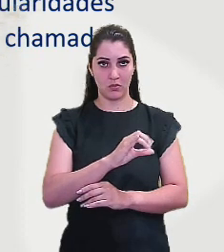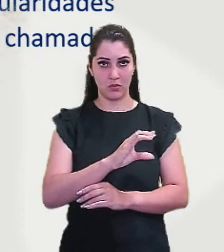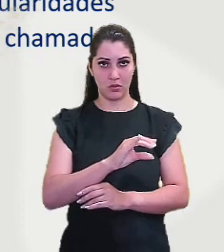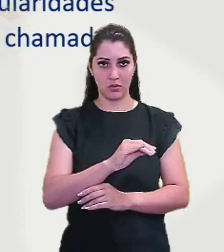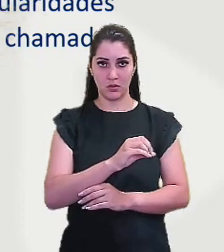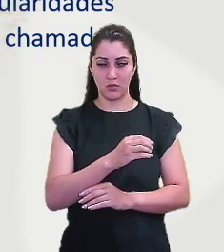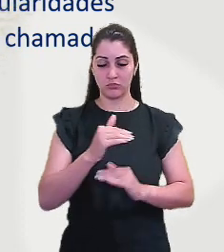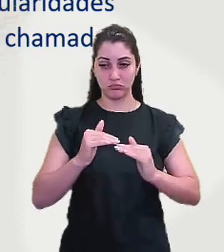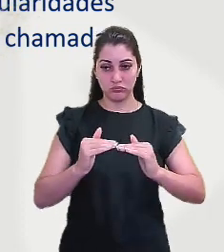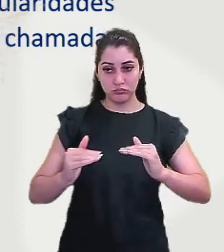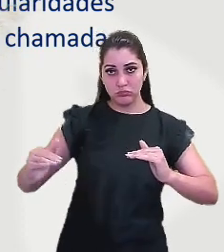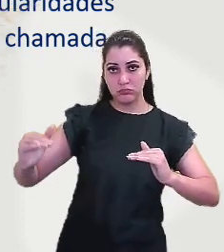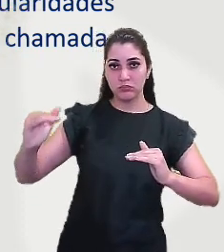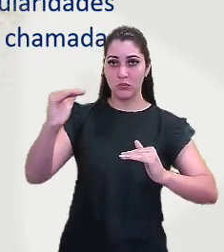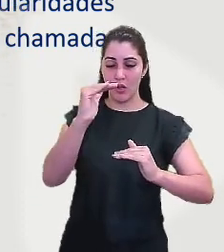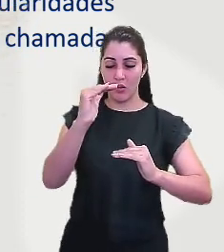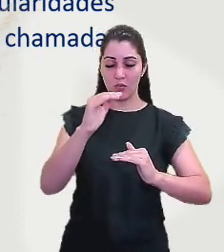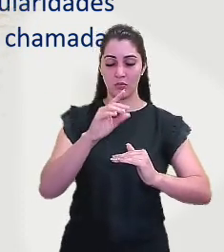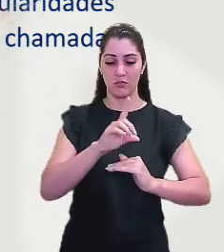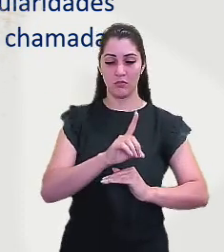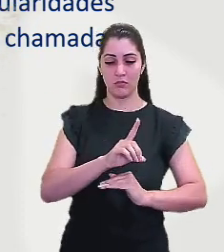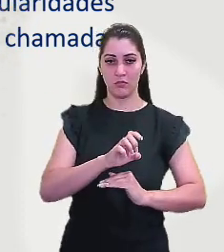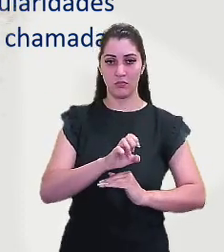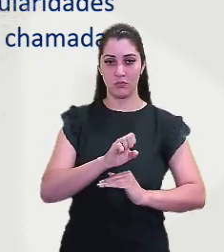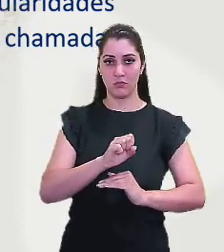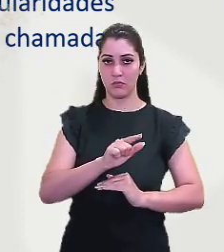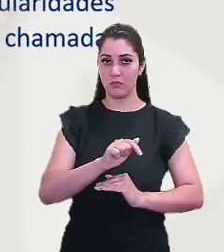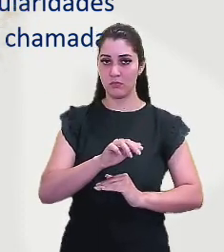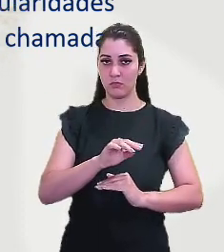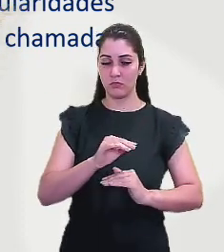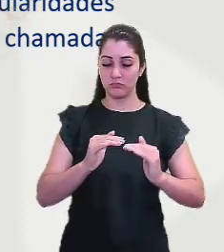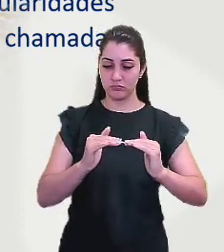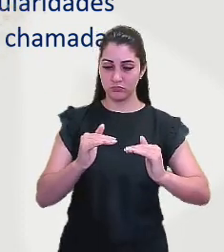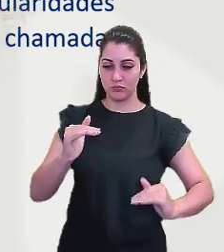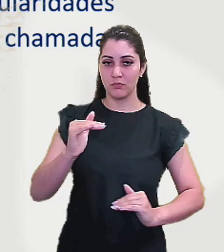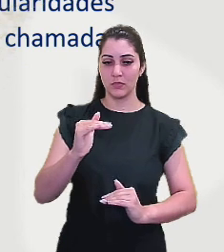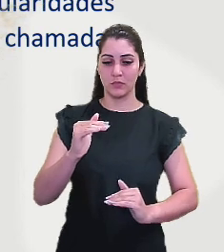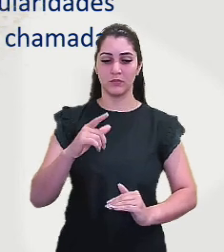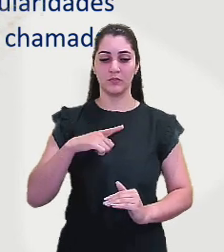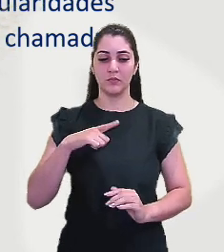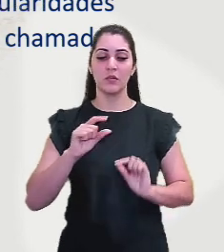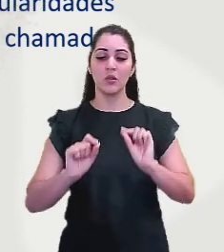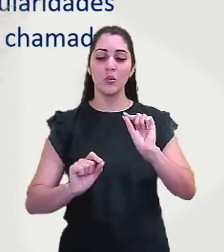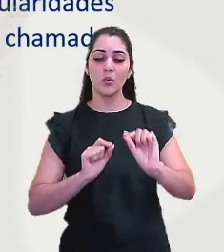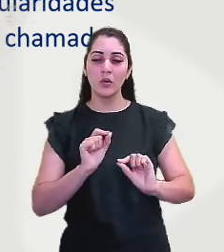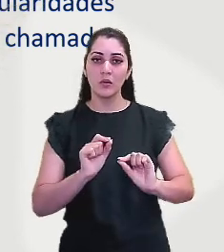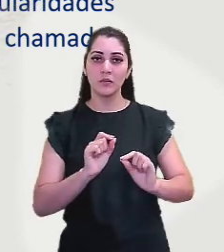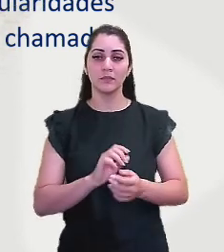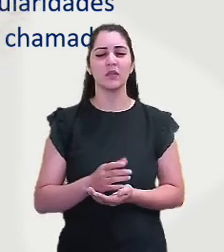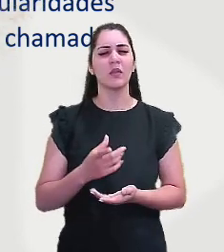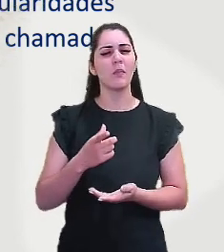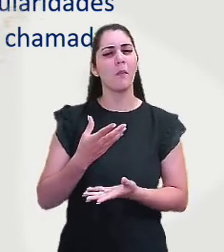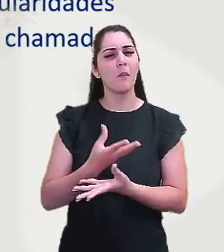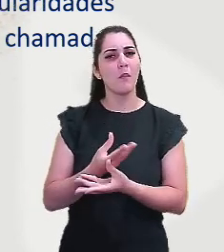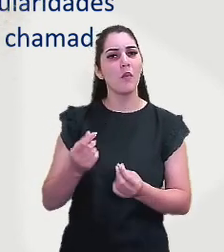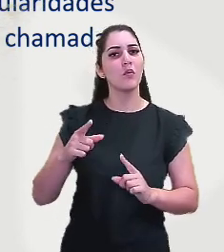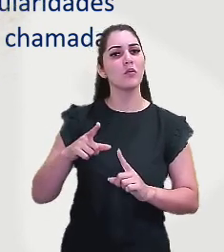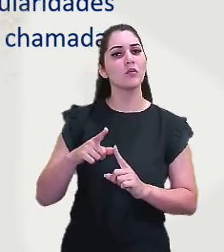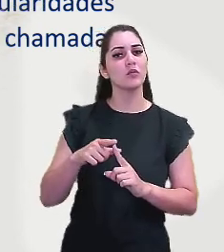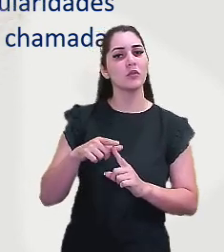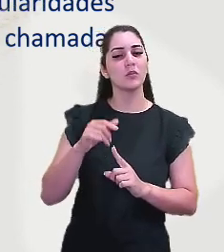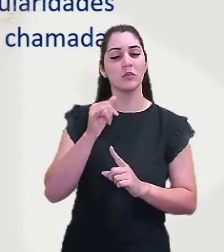Então, nas planícies nós vamos ter a deposição, né, de muitos materiais que caíram